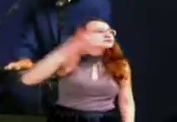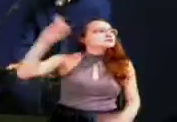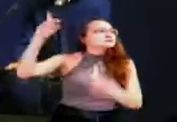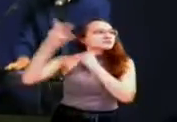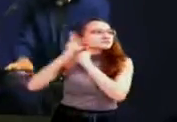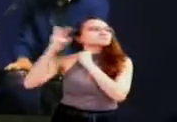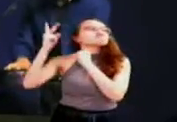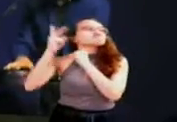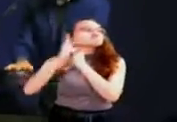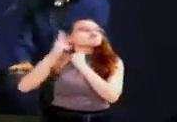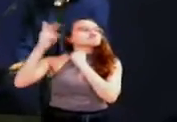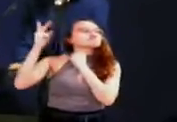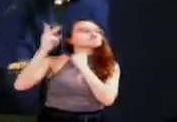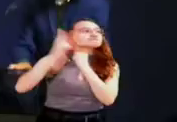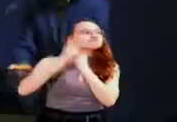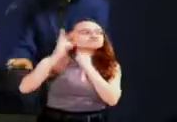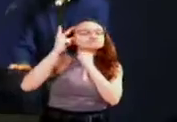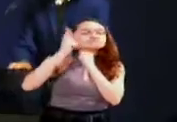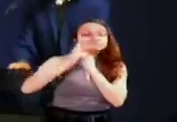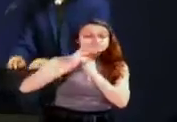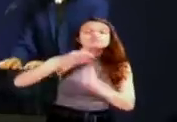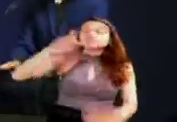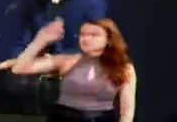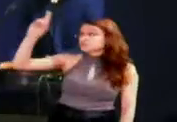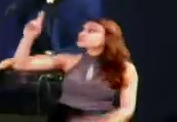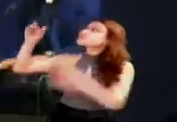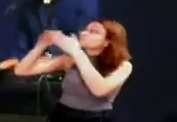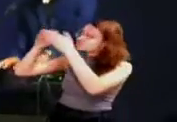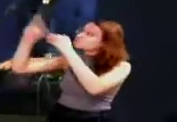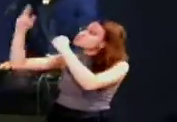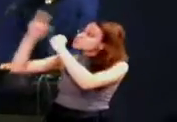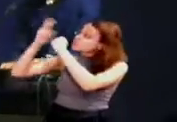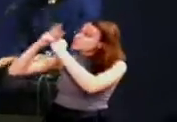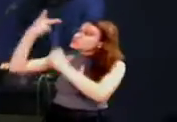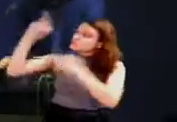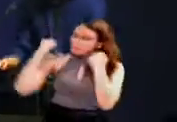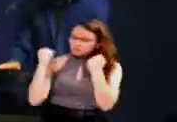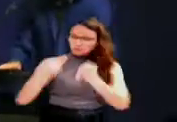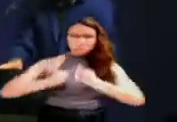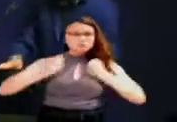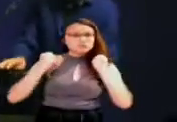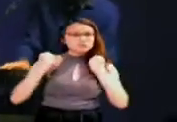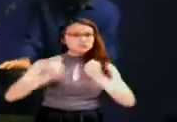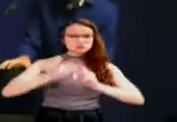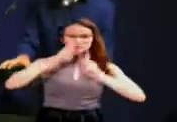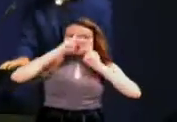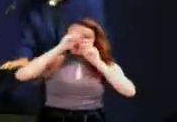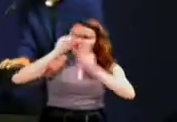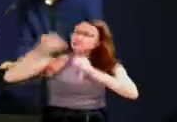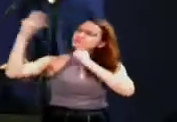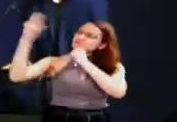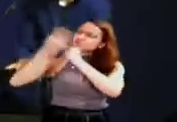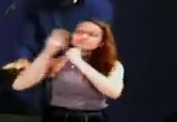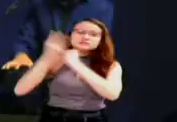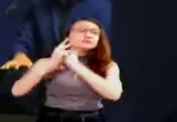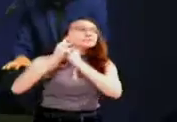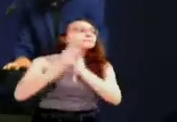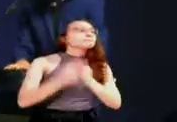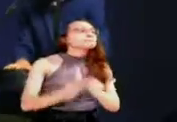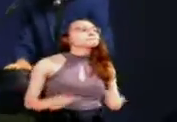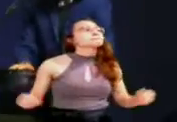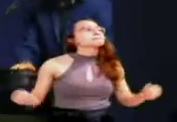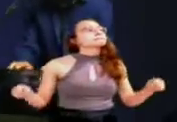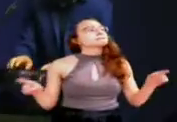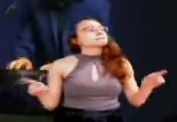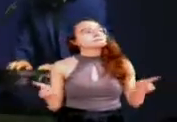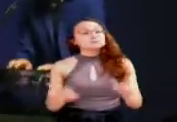cuidados. Deus vos guarde pelo seu poder, Deus vos guarde bem